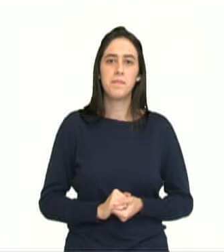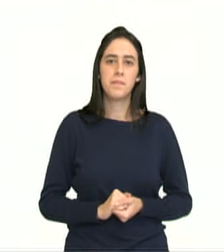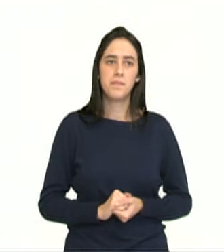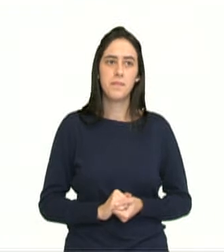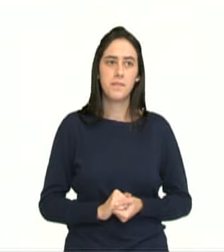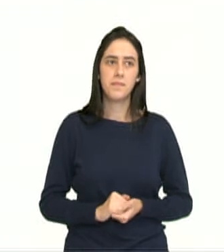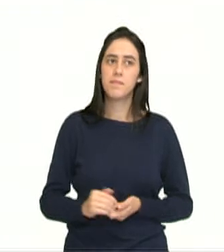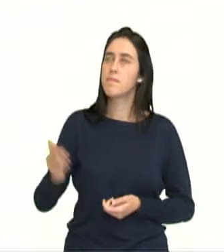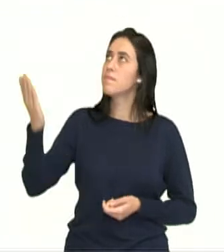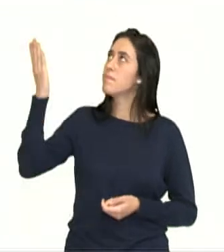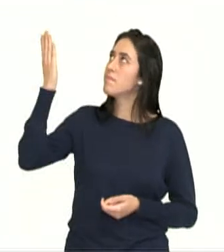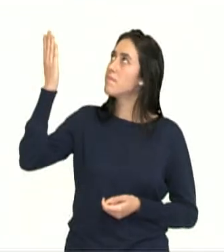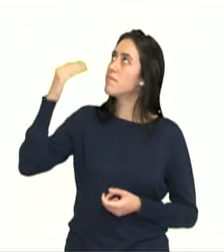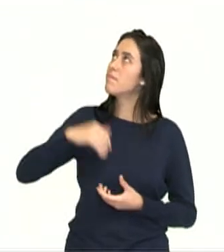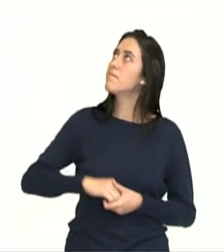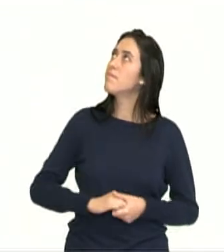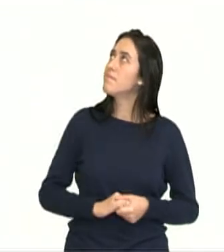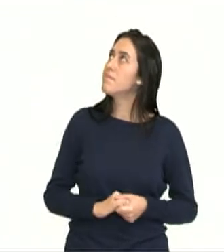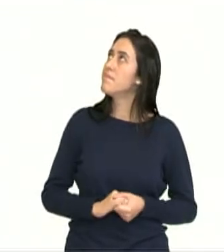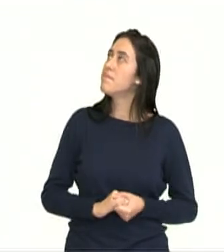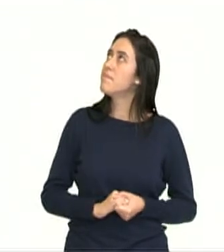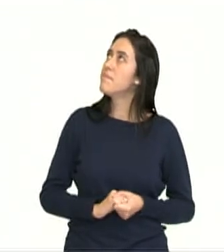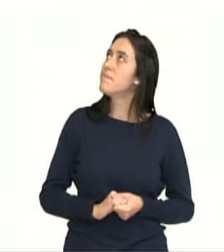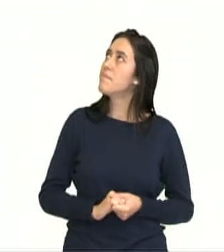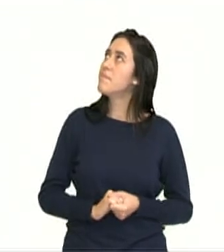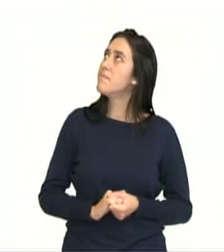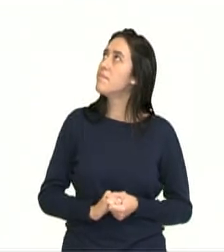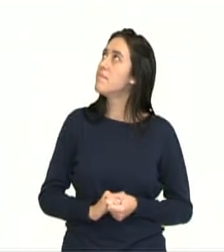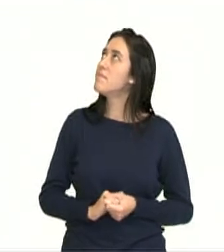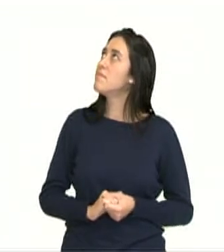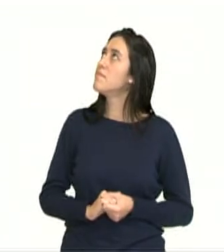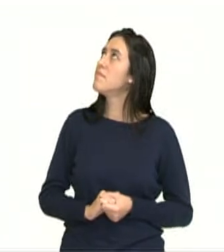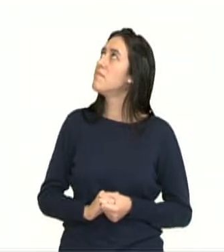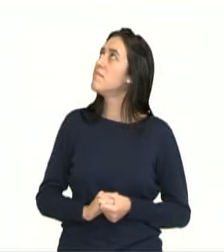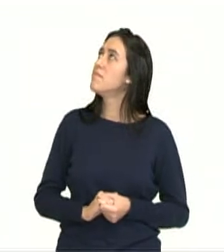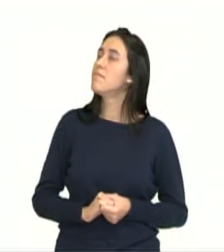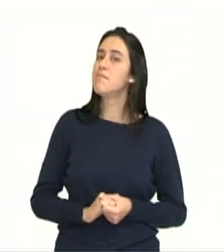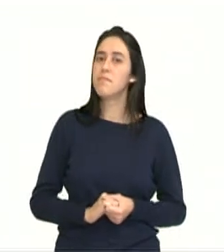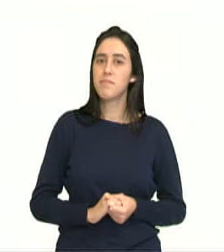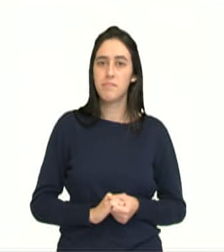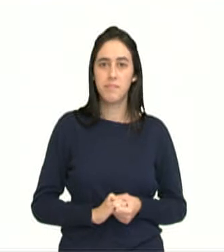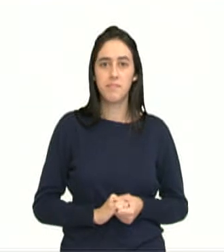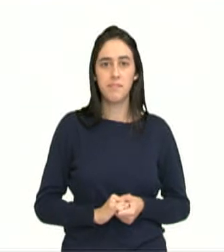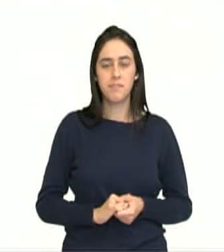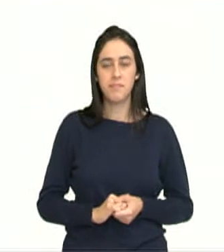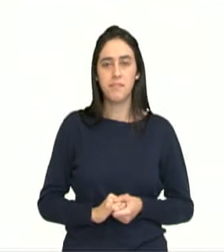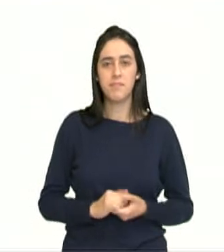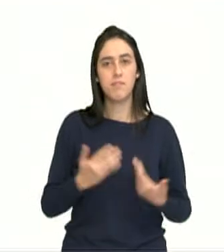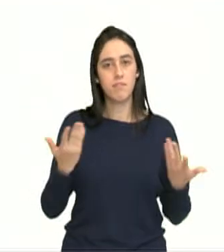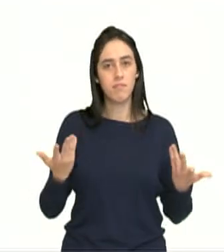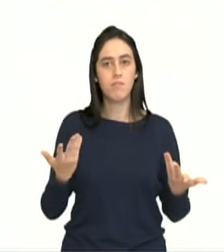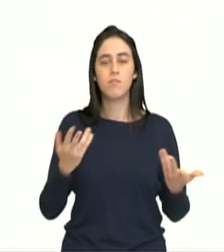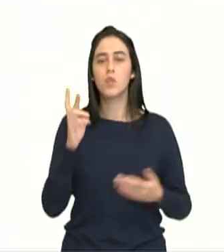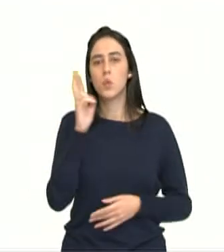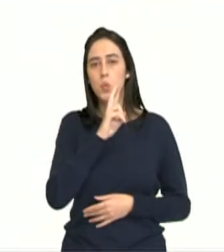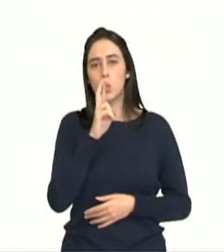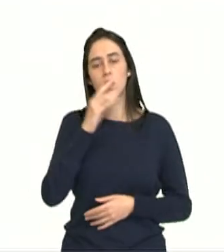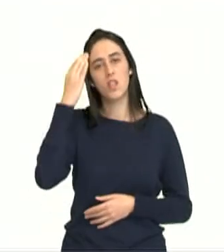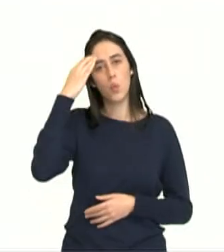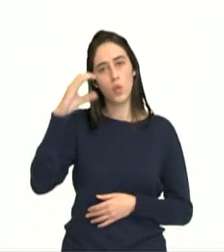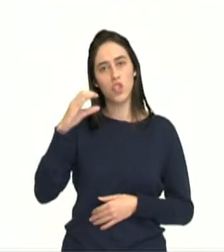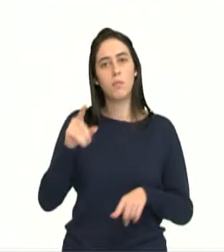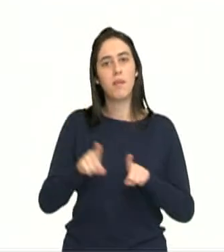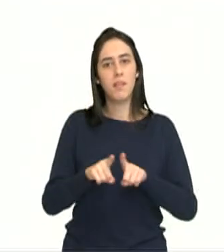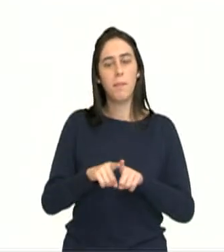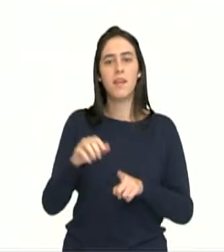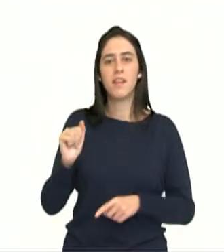esse outro aqui, né? This mural was painted in Amsterdam by Rimão Guimarães. Então aqui, né? Rússia, Curitiba e Amsterdã tem